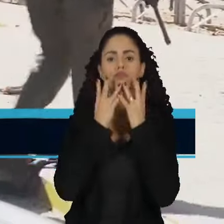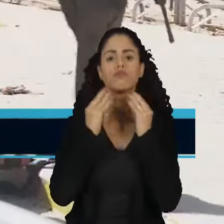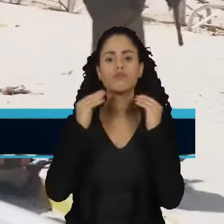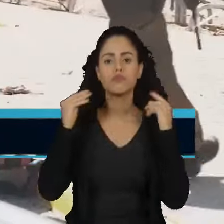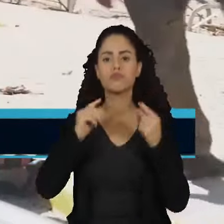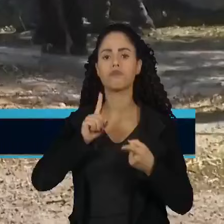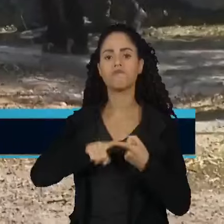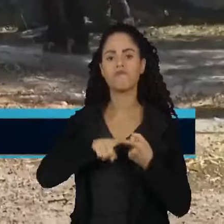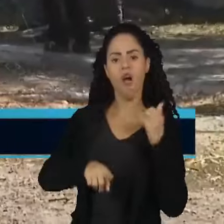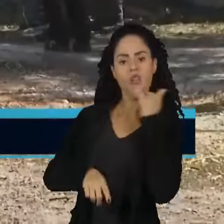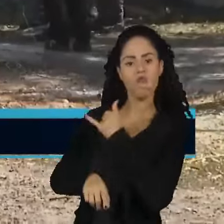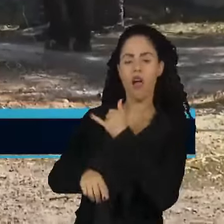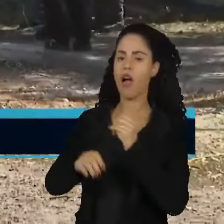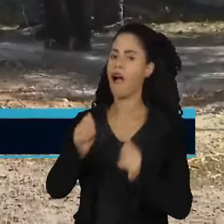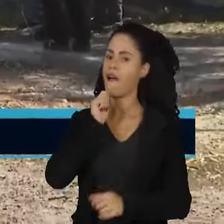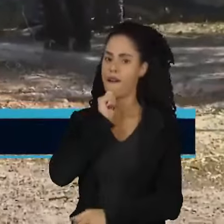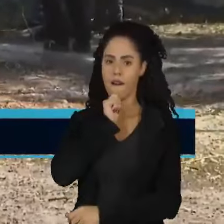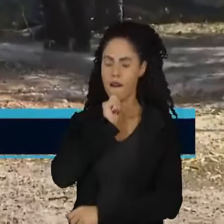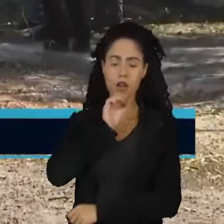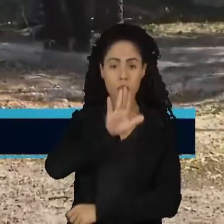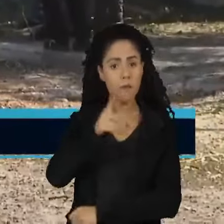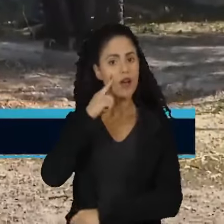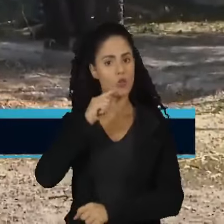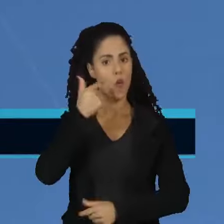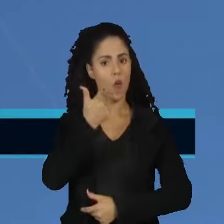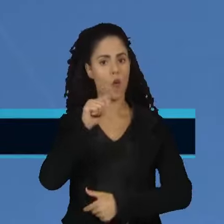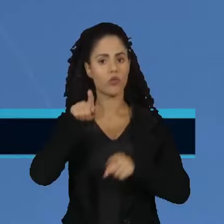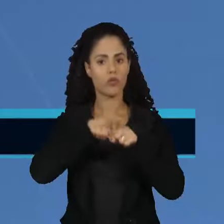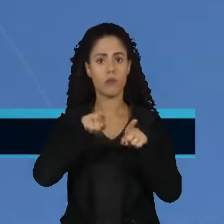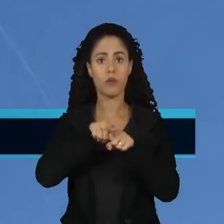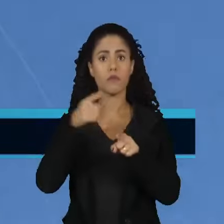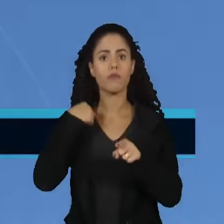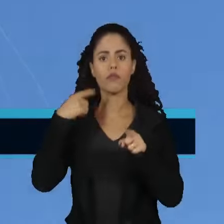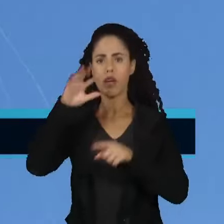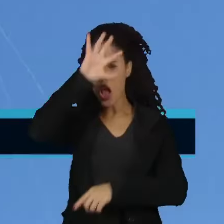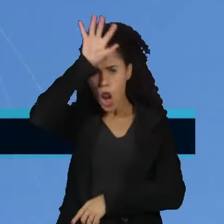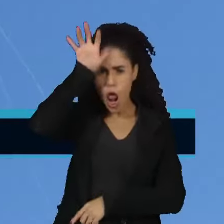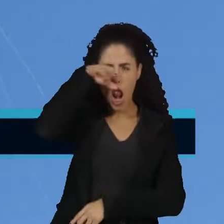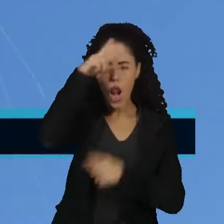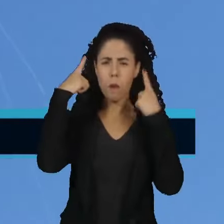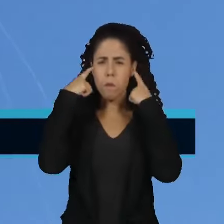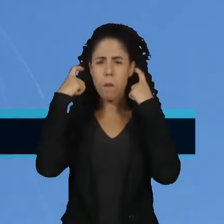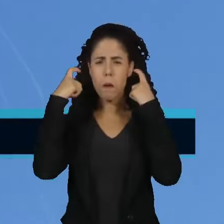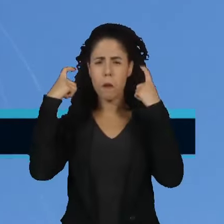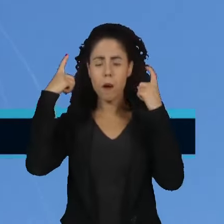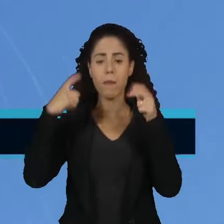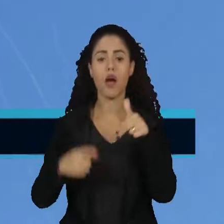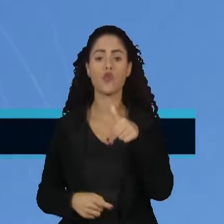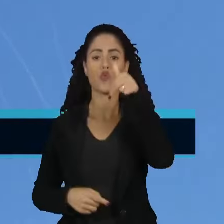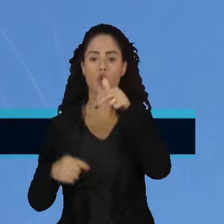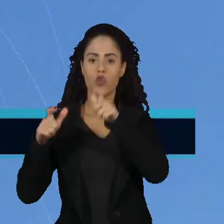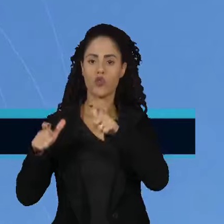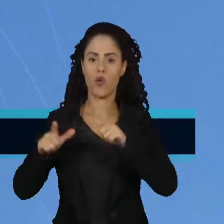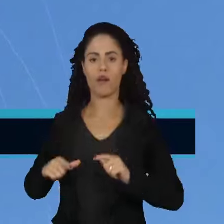reivindicou o atentado, mas fez outros disparos. As sirenes soaram no norte de Israel.